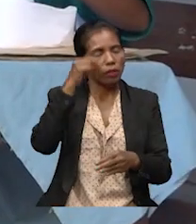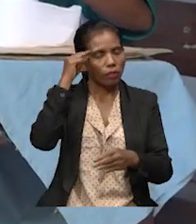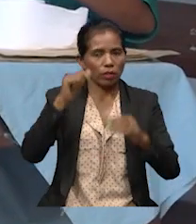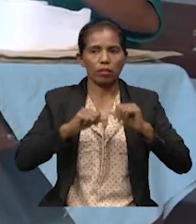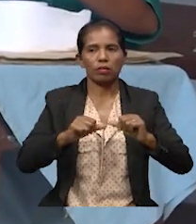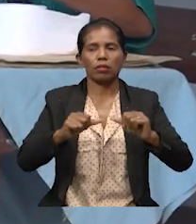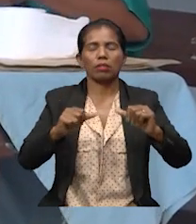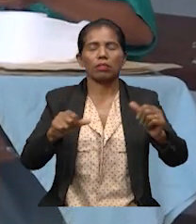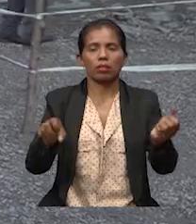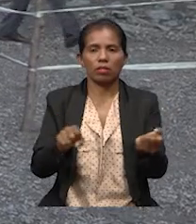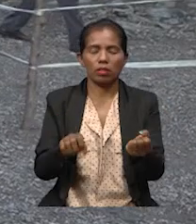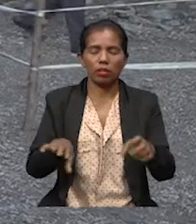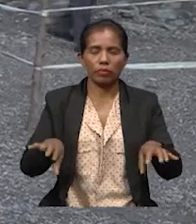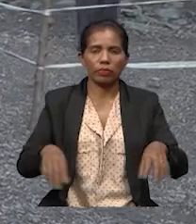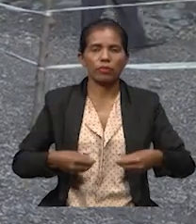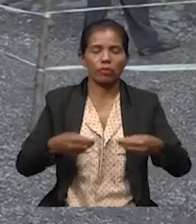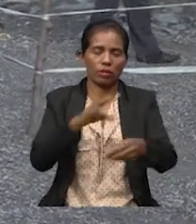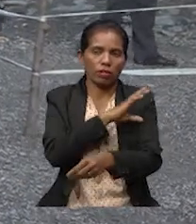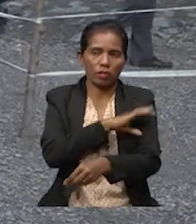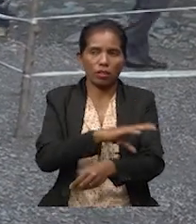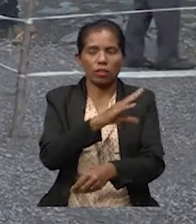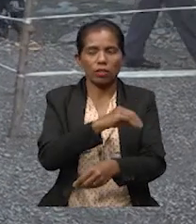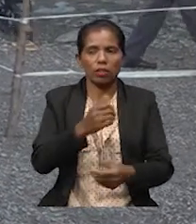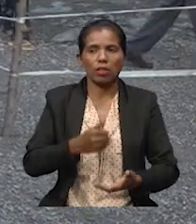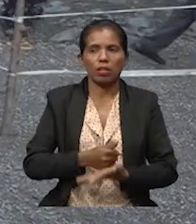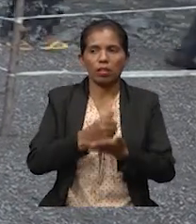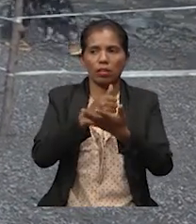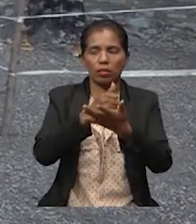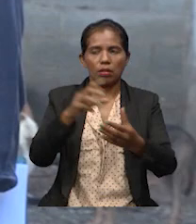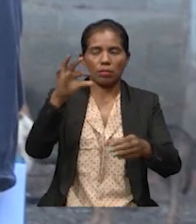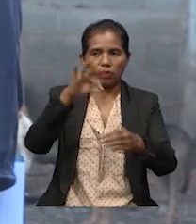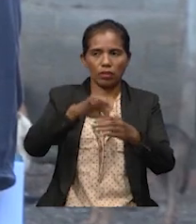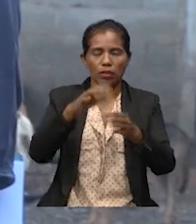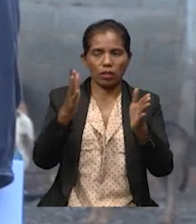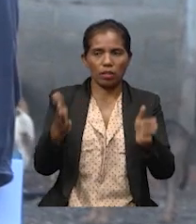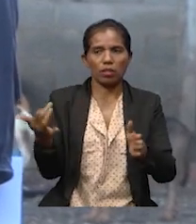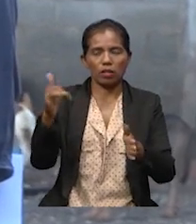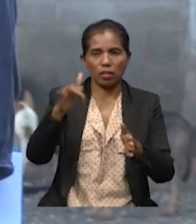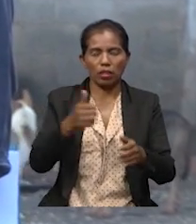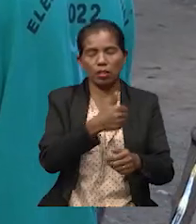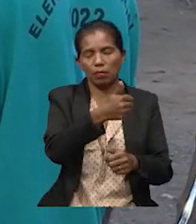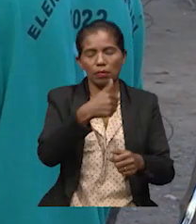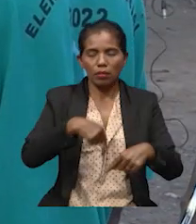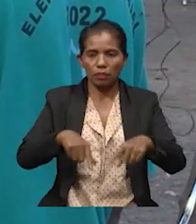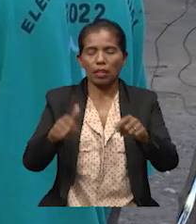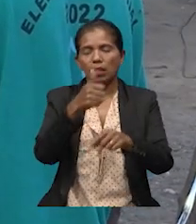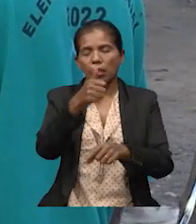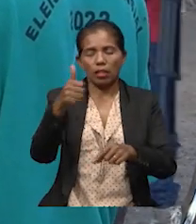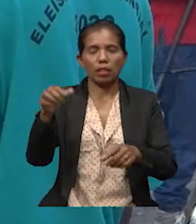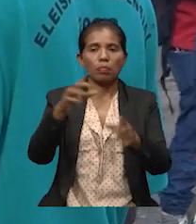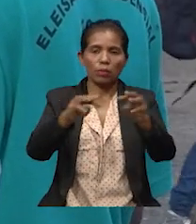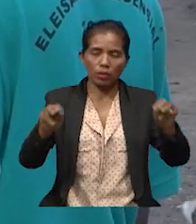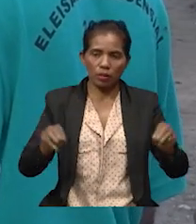continua, reforça a segurança, no mos, se facilita a eleitorcira, a tuba fale irek no município, onde